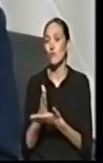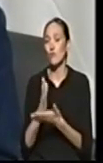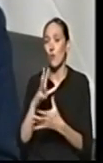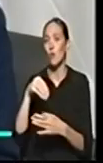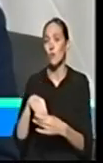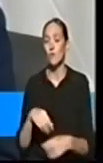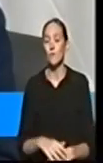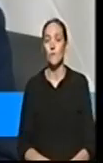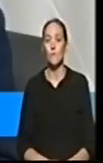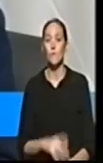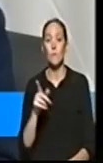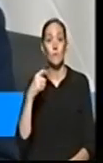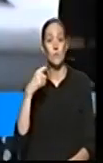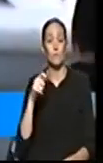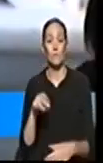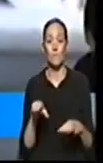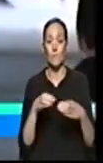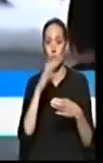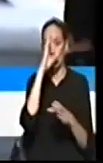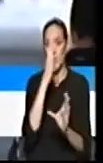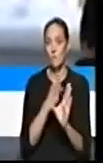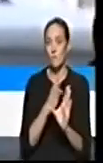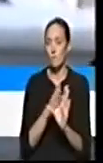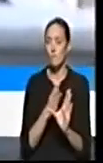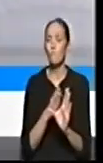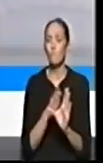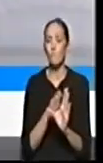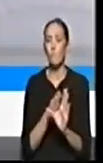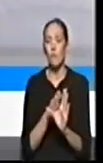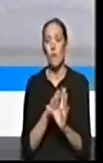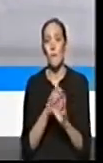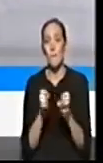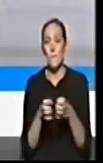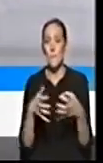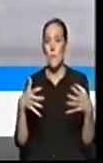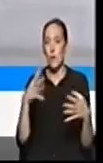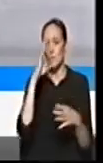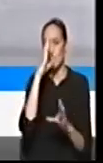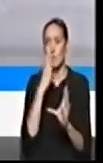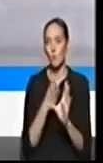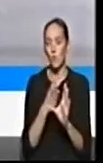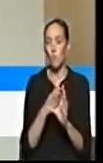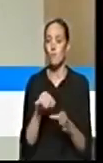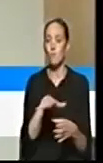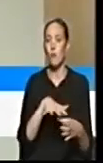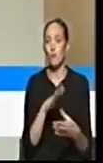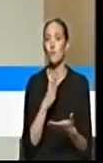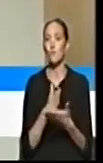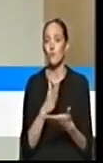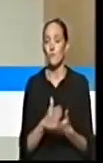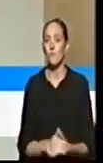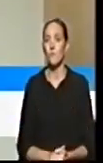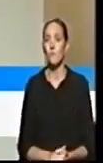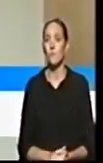Para o bastonário da Ordem dos Psicólogos, é cada vez maior a abrangência dos psicólogos em contexto escolar. Sendo uma imagem